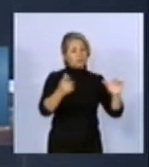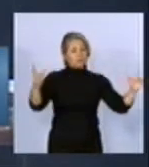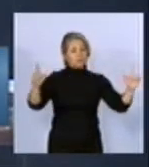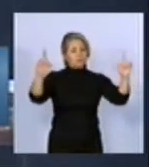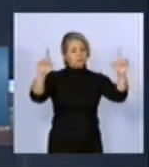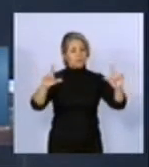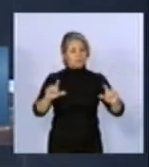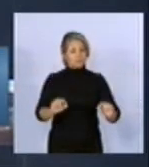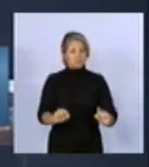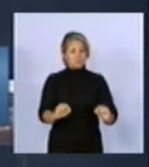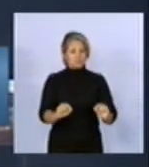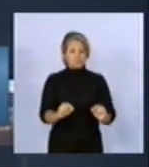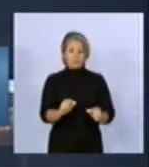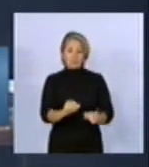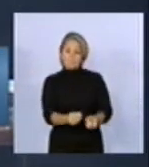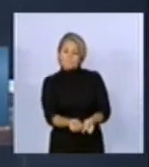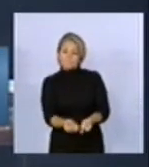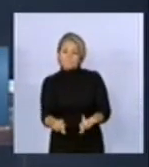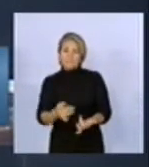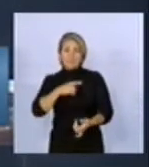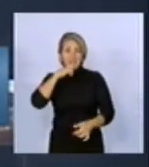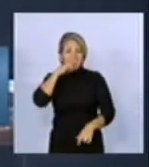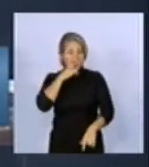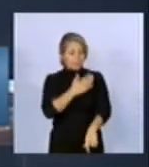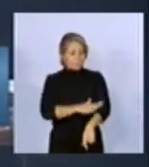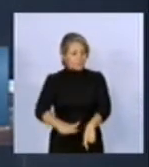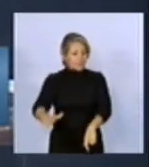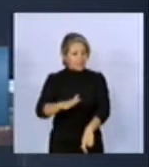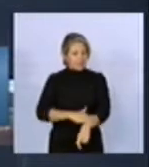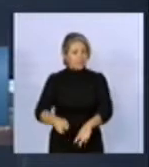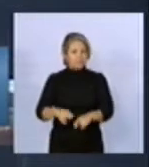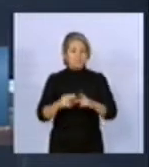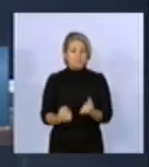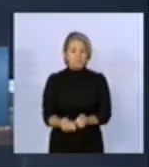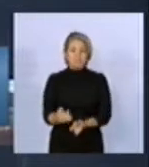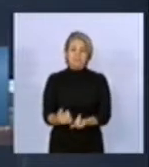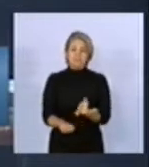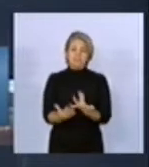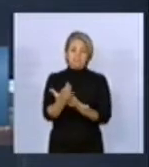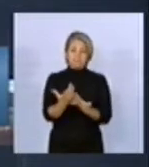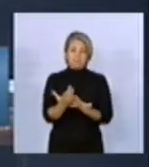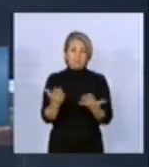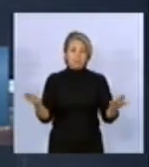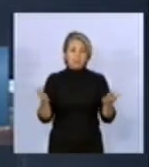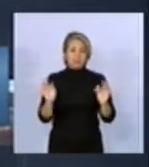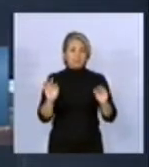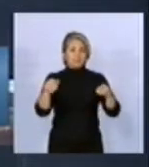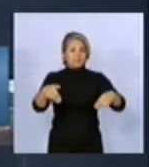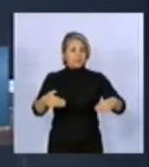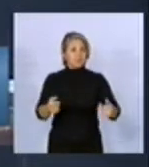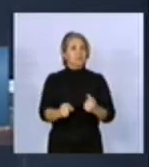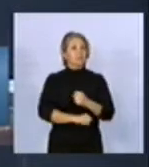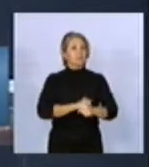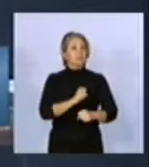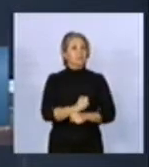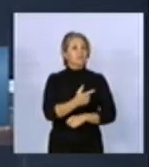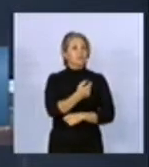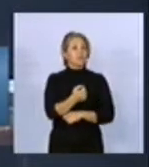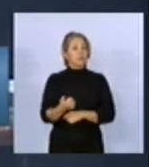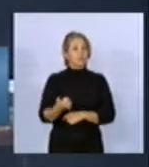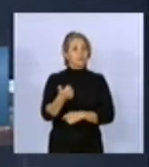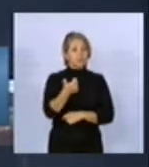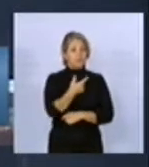da de espalha através da queima da cana é isso finda no ano de2005